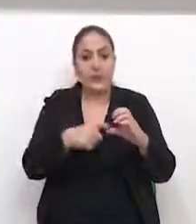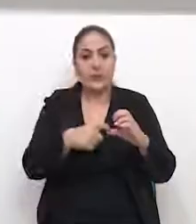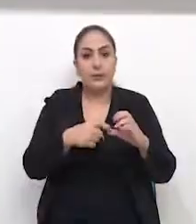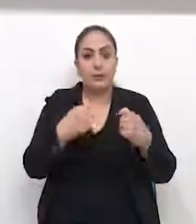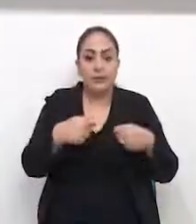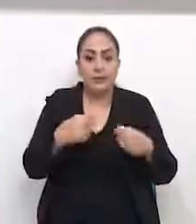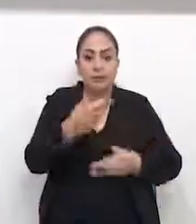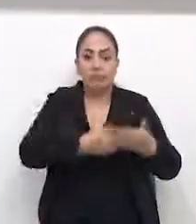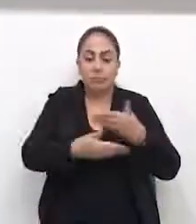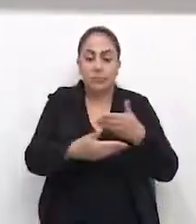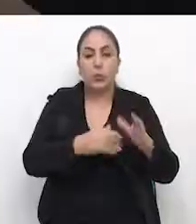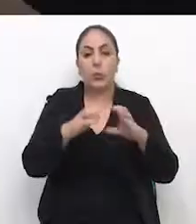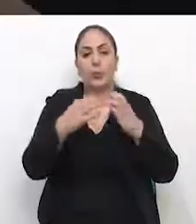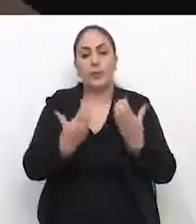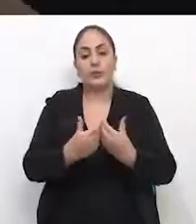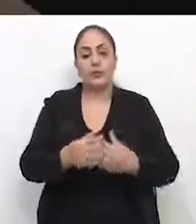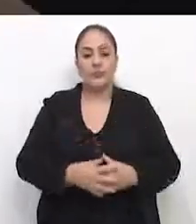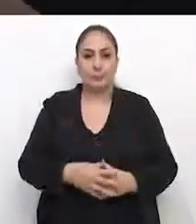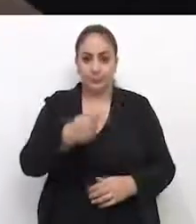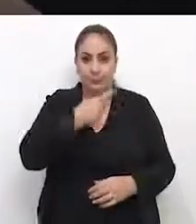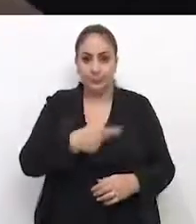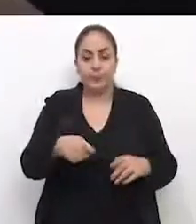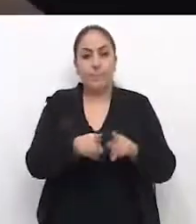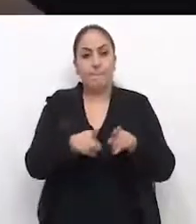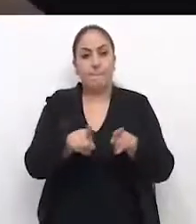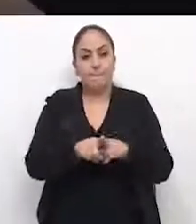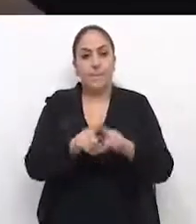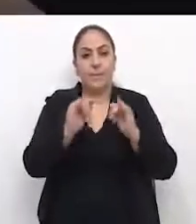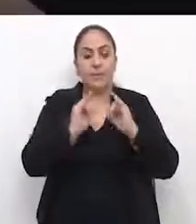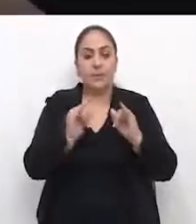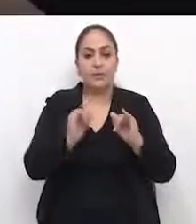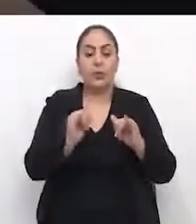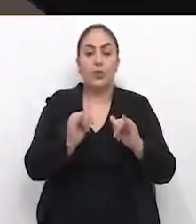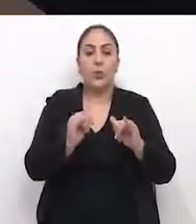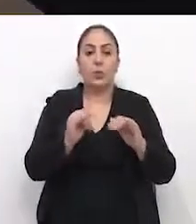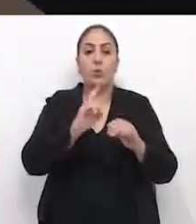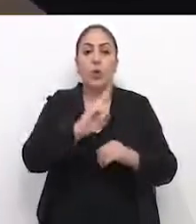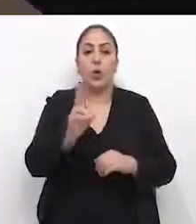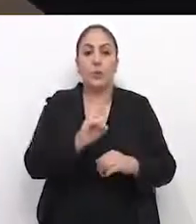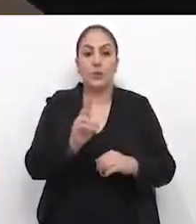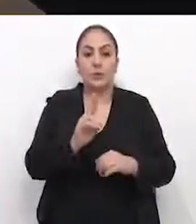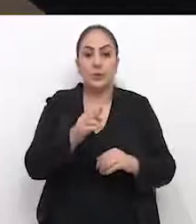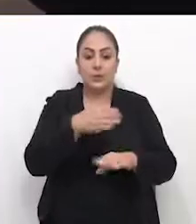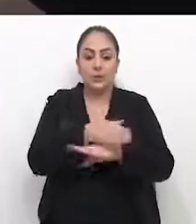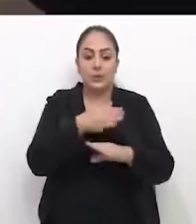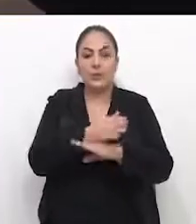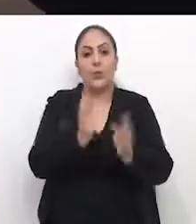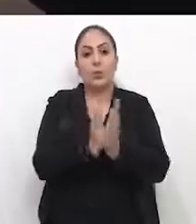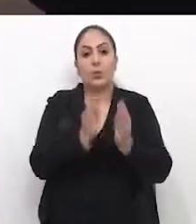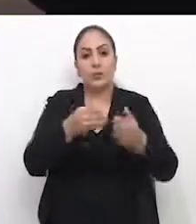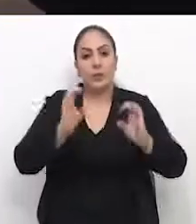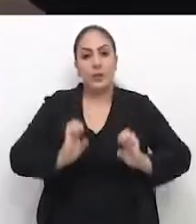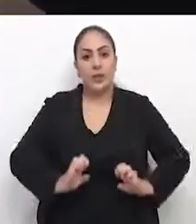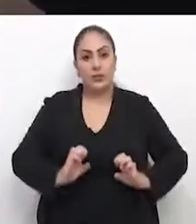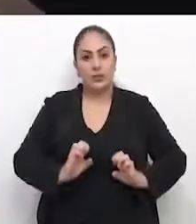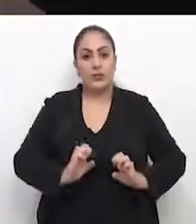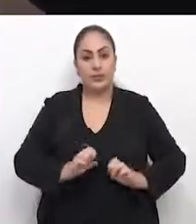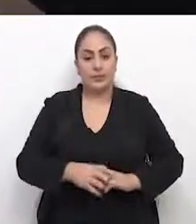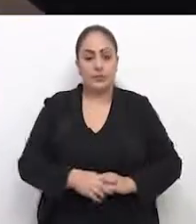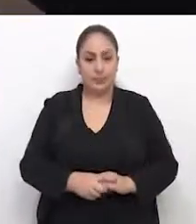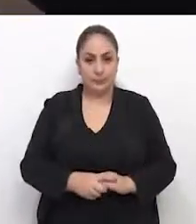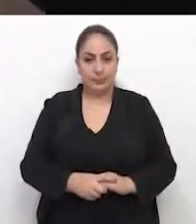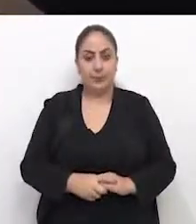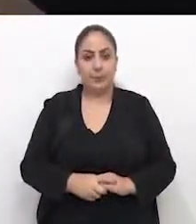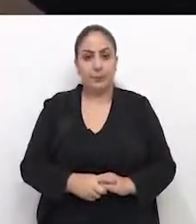estar dialogando com a comunidade. O presidente comunicou ainda os nomes dos integrantes da comissão de ética